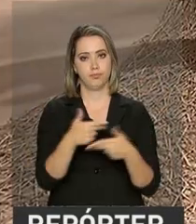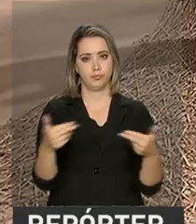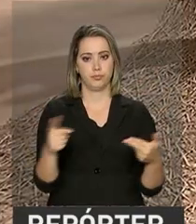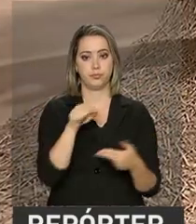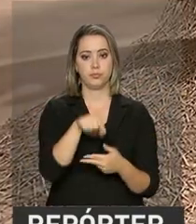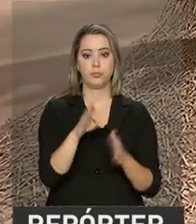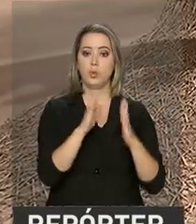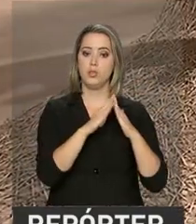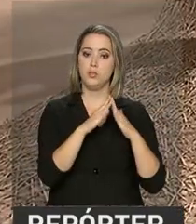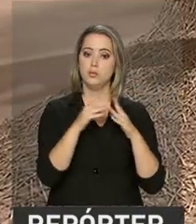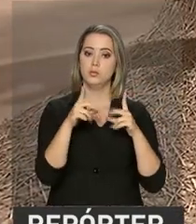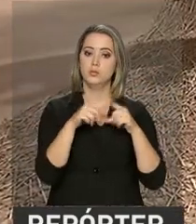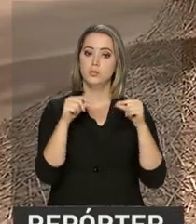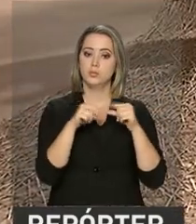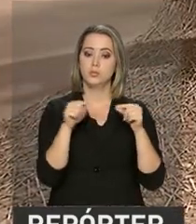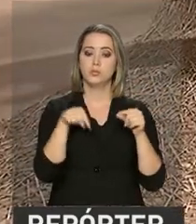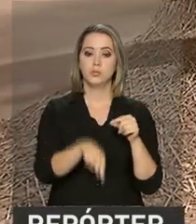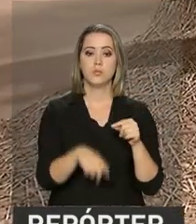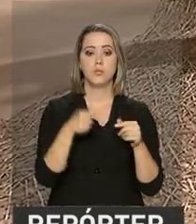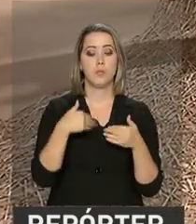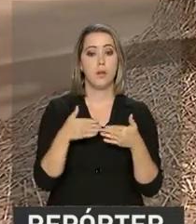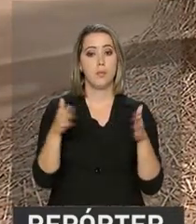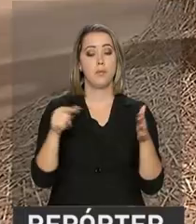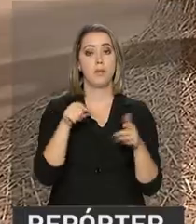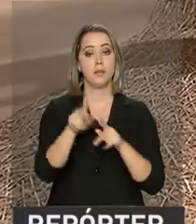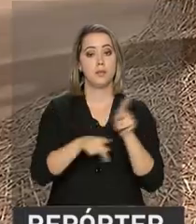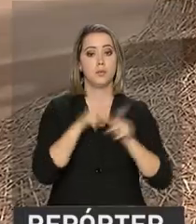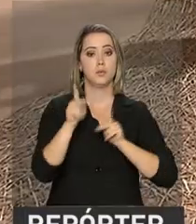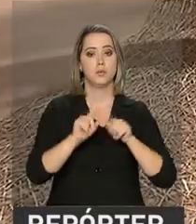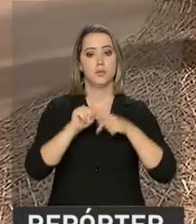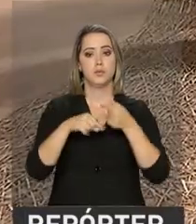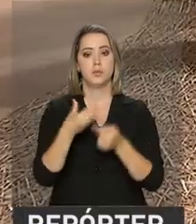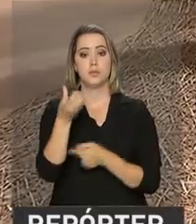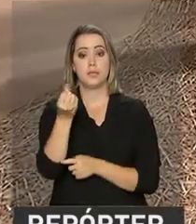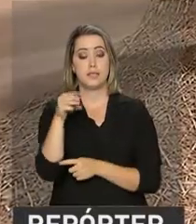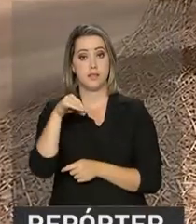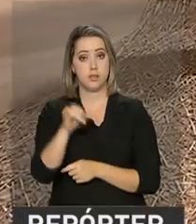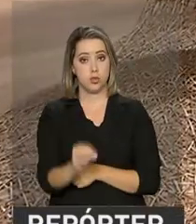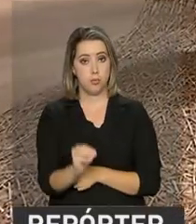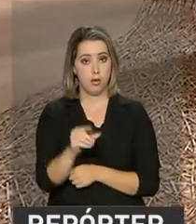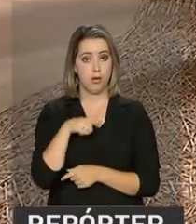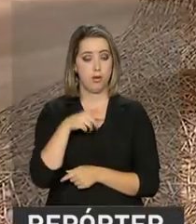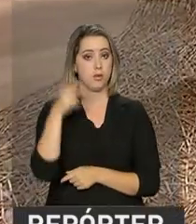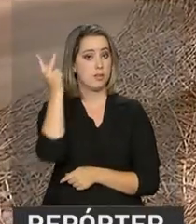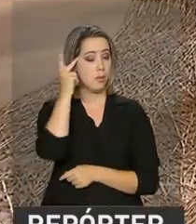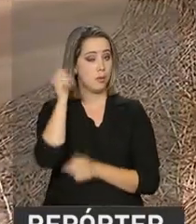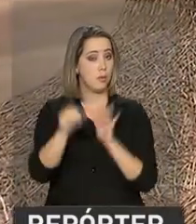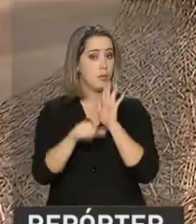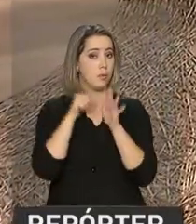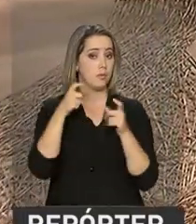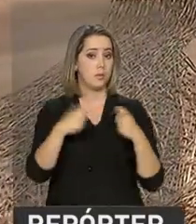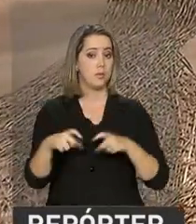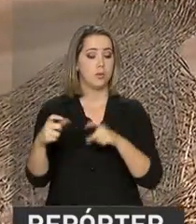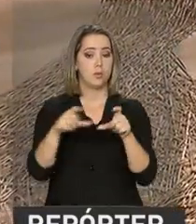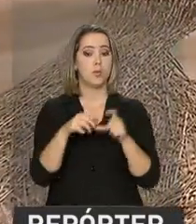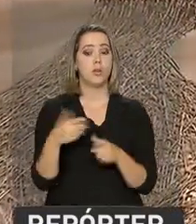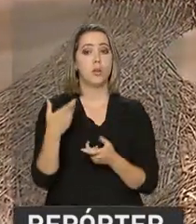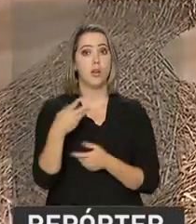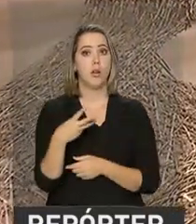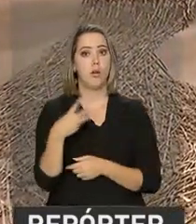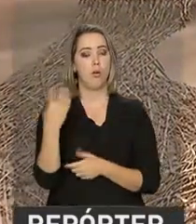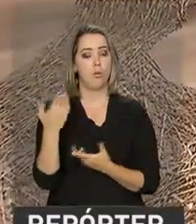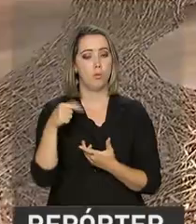Japan House inaugurada neste domingo vai ser aberta ao público no próximo dia 6 de Maio São Paulo será a primeira de três cidades do